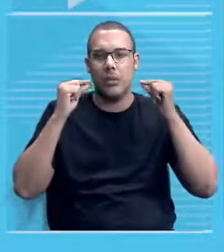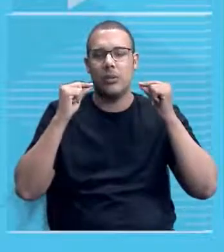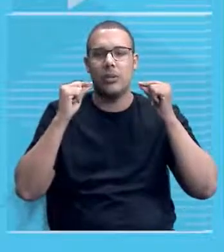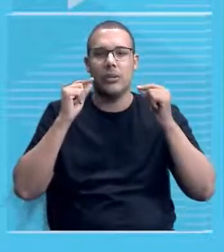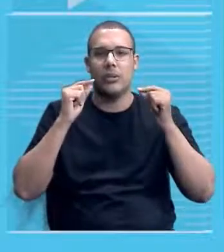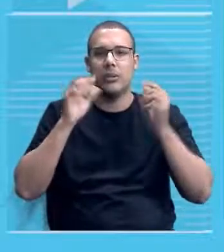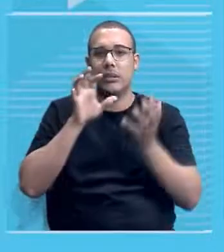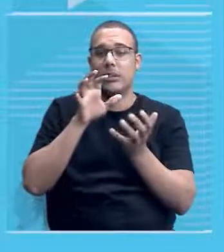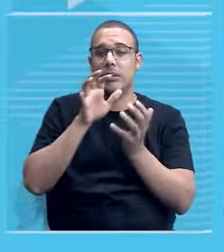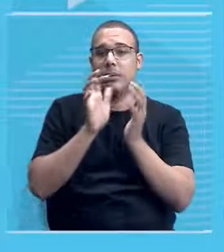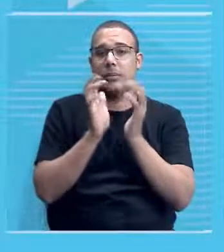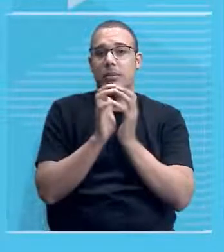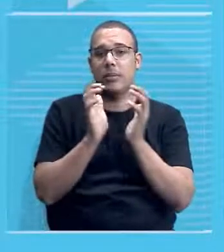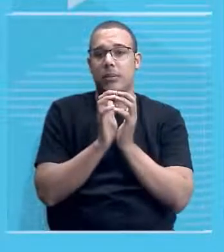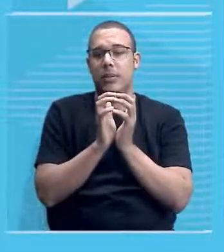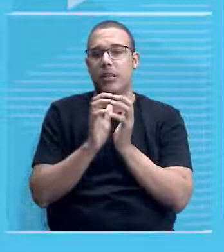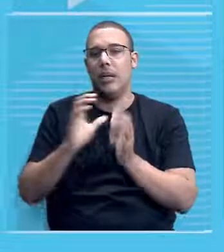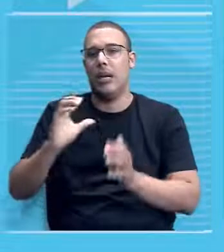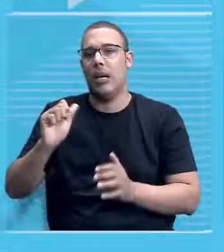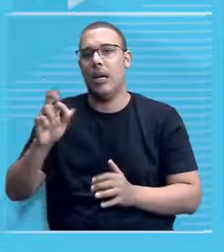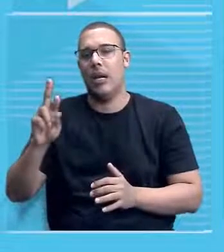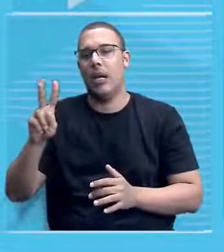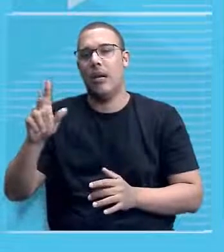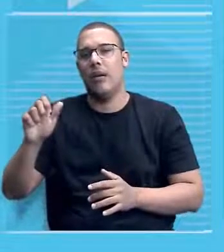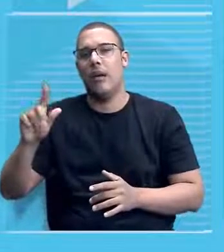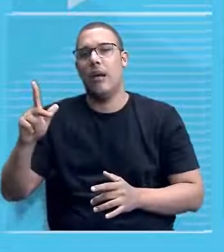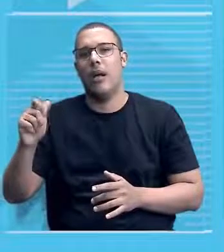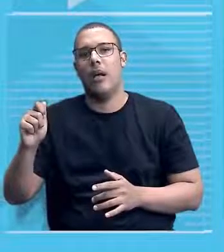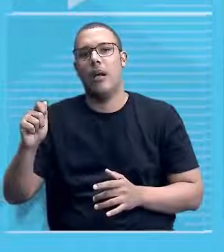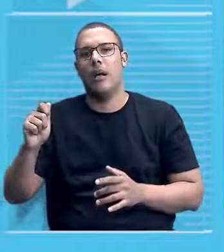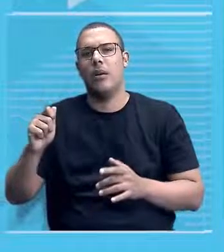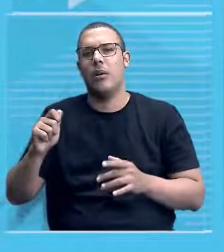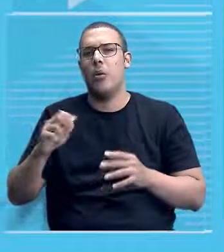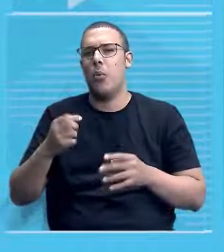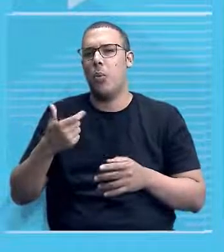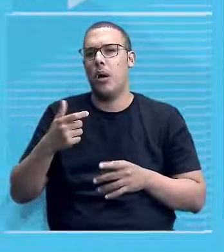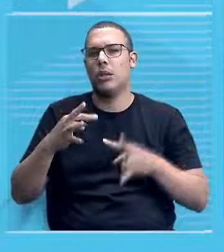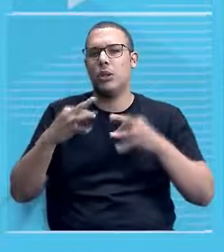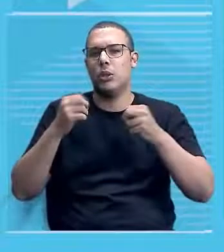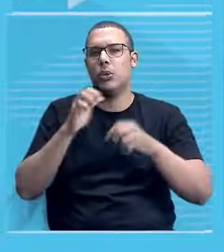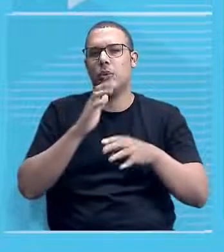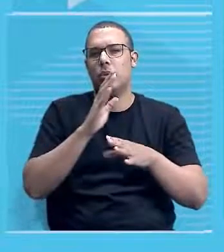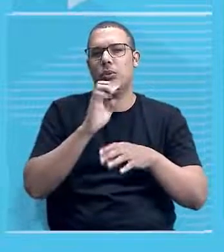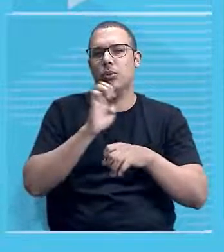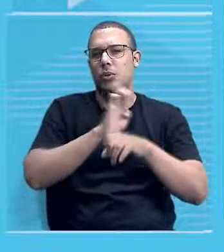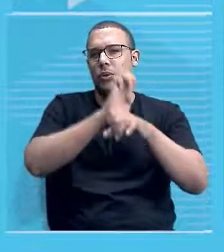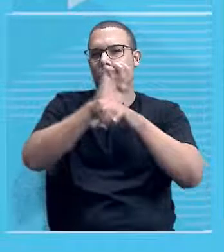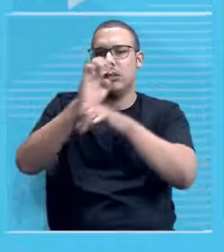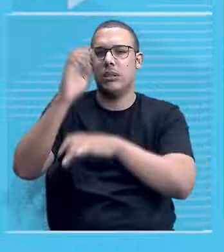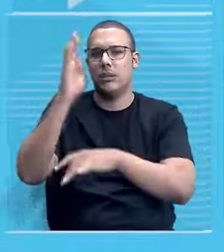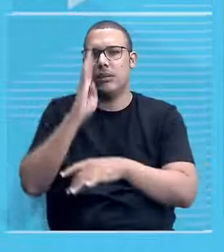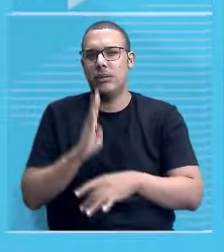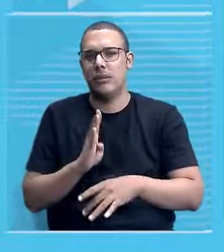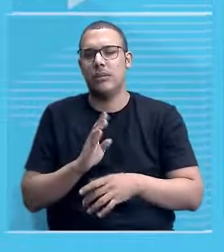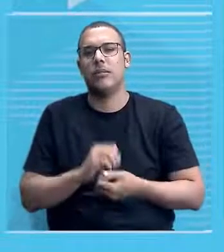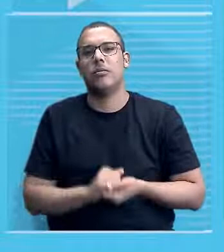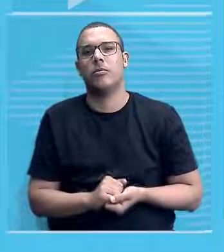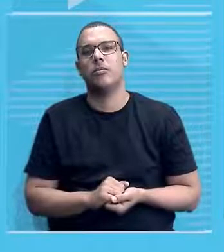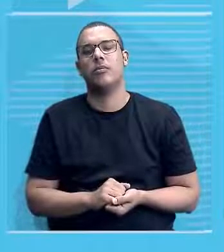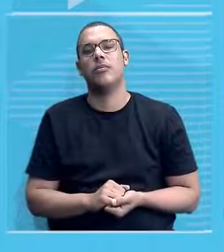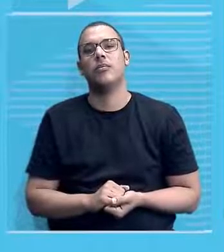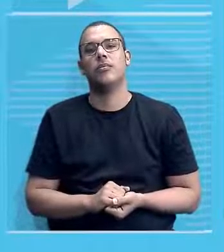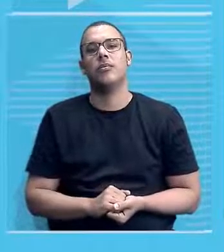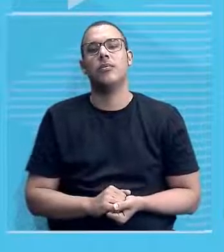Carvalho pelo Brasil todo também aliás esses 500 anos e sobrenomes estão em todos os